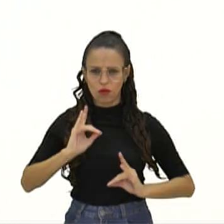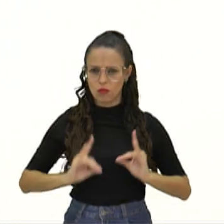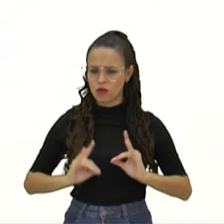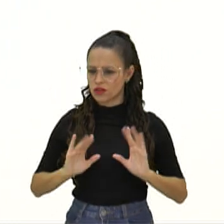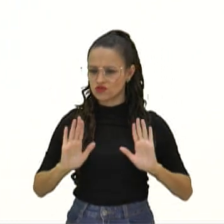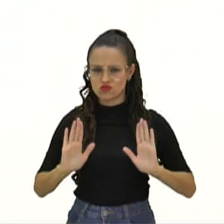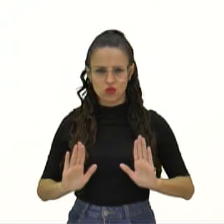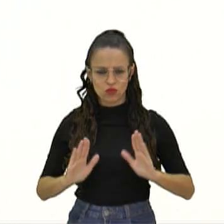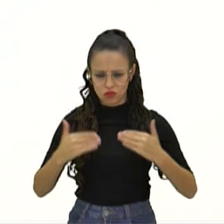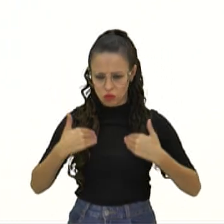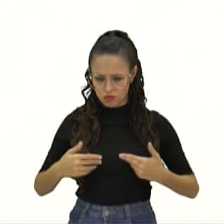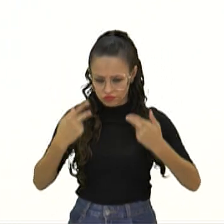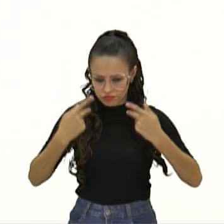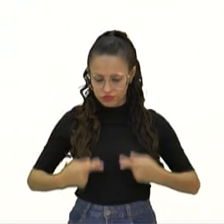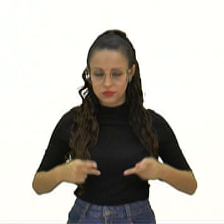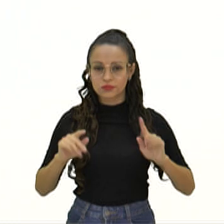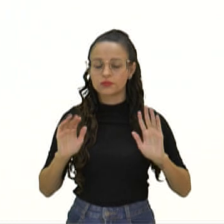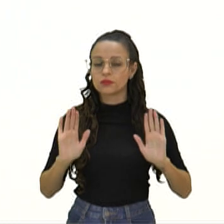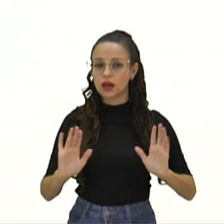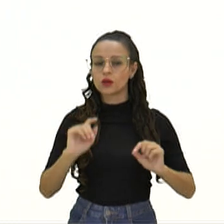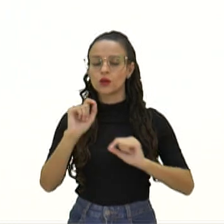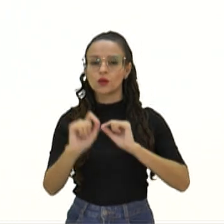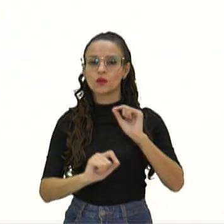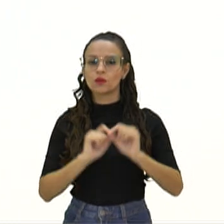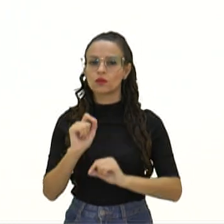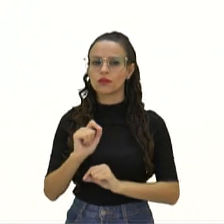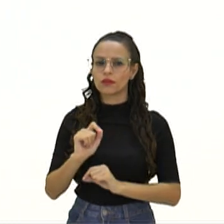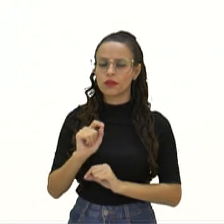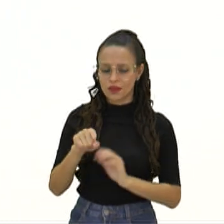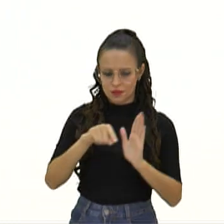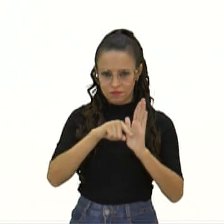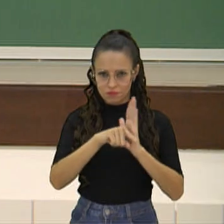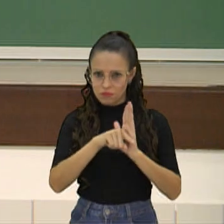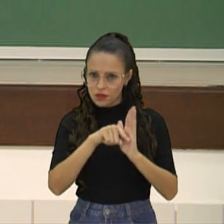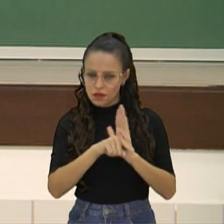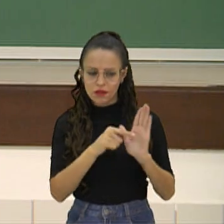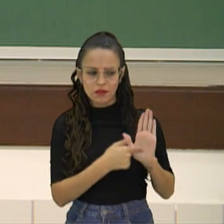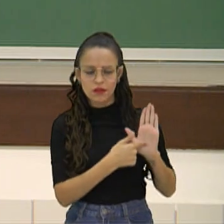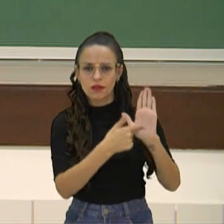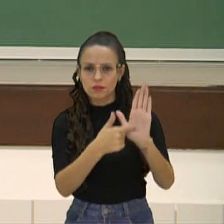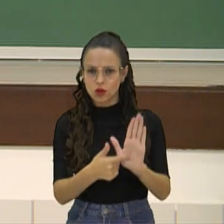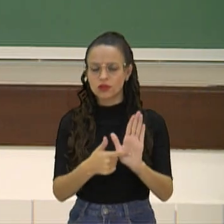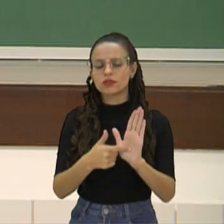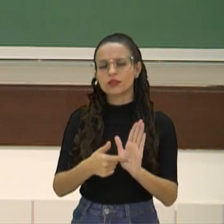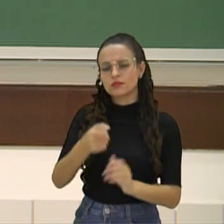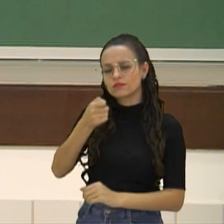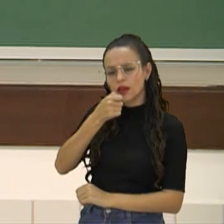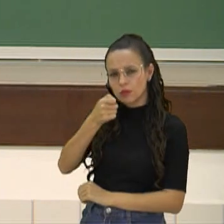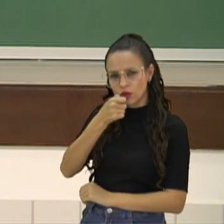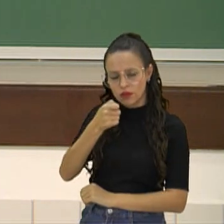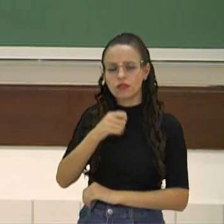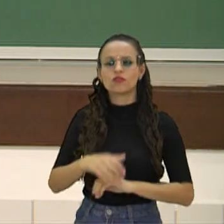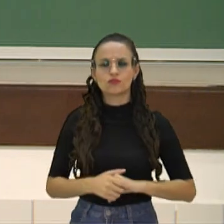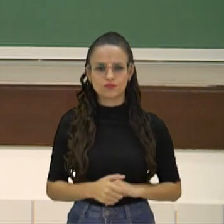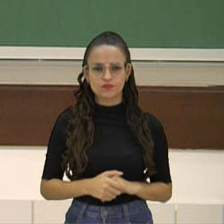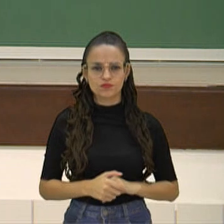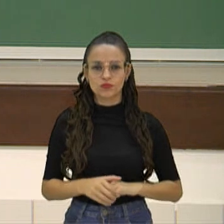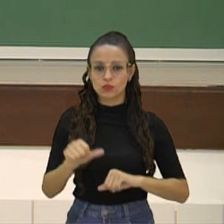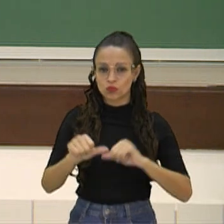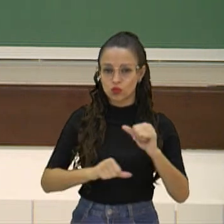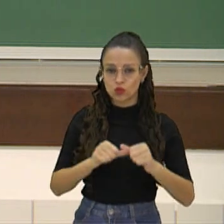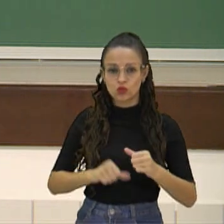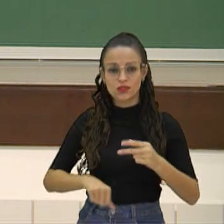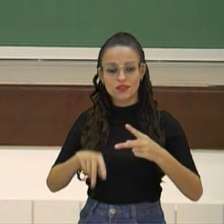apenas fisiológico, né. O que eles dizem nessa reportagem? A mudança nos genes durante